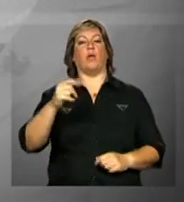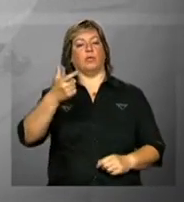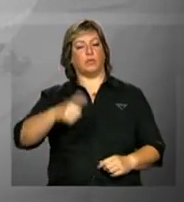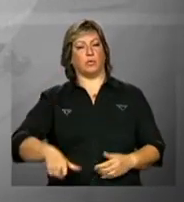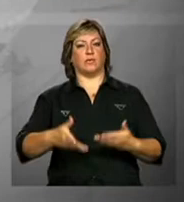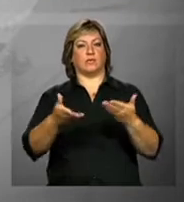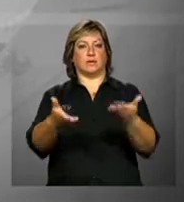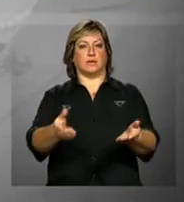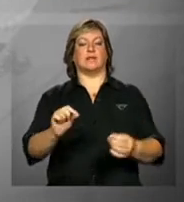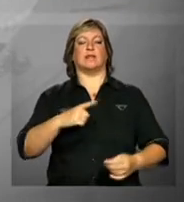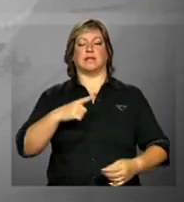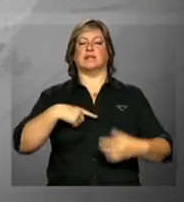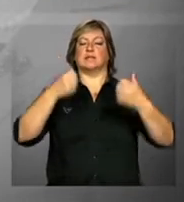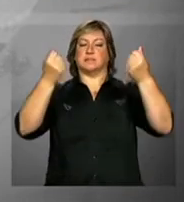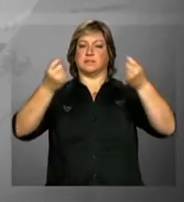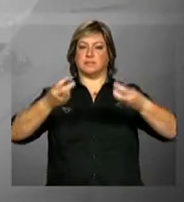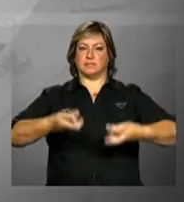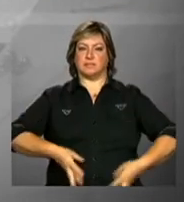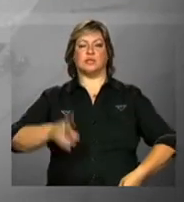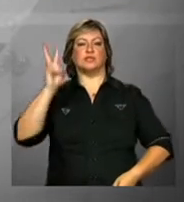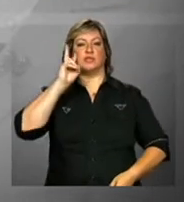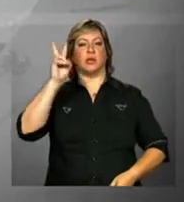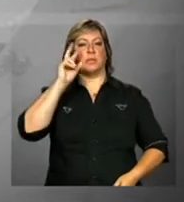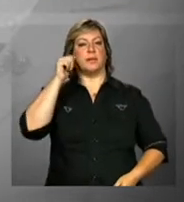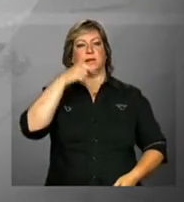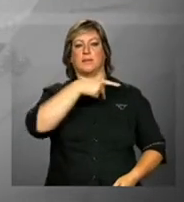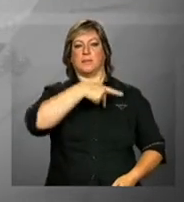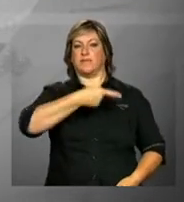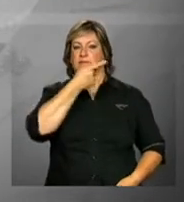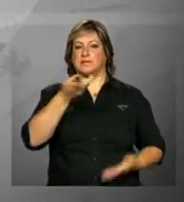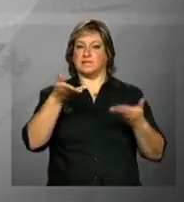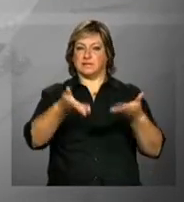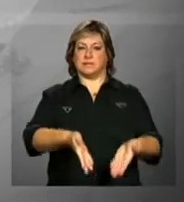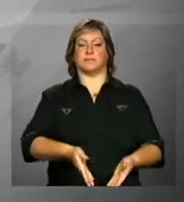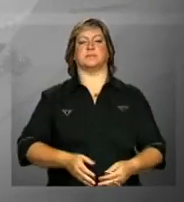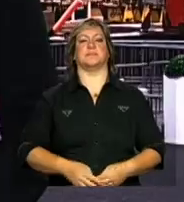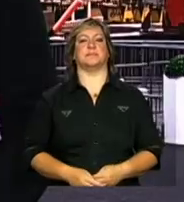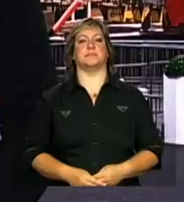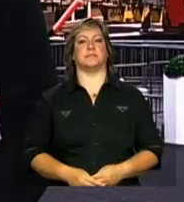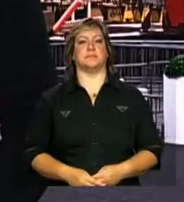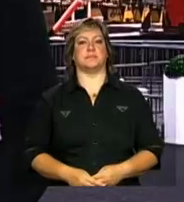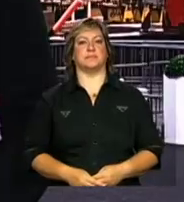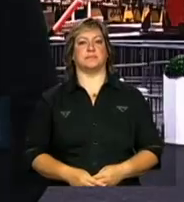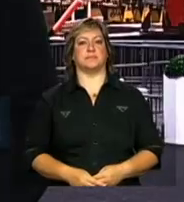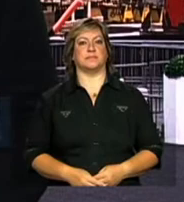La Sálvia, que tem os detalhes sobre a visita da presidenta. Paulo?